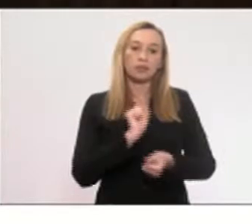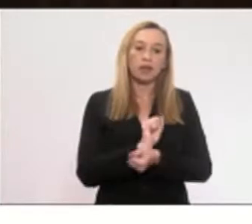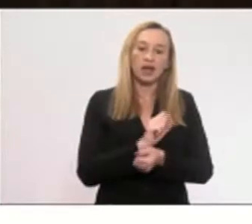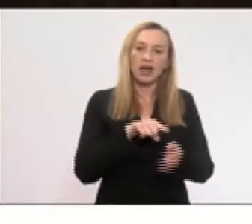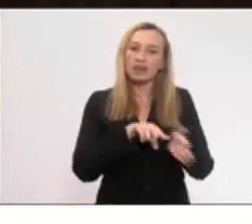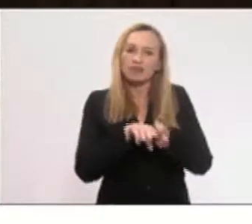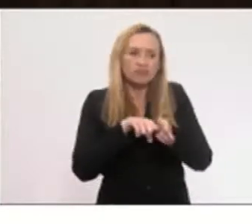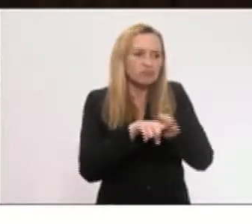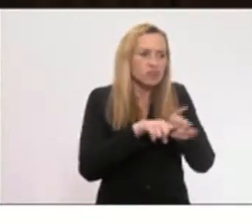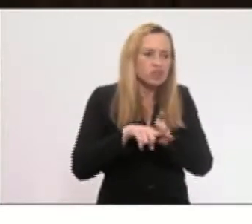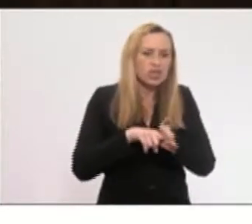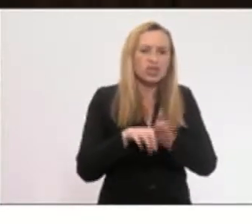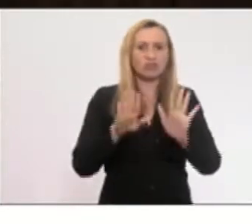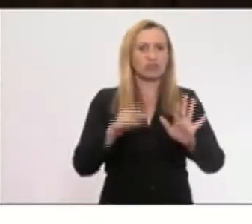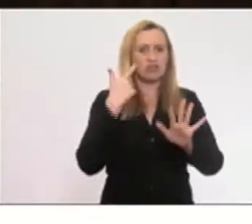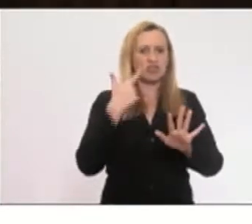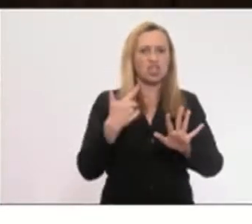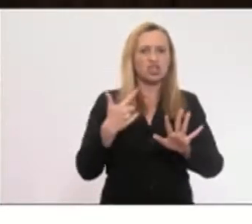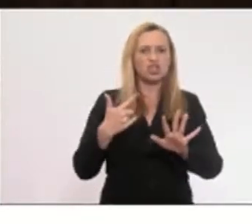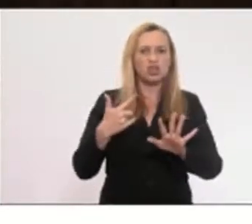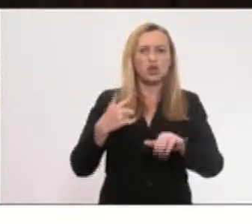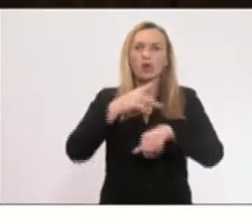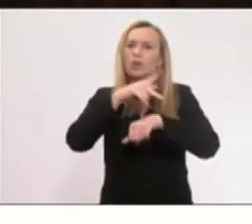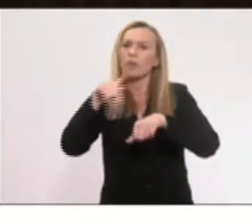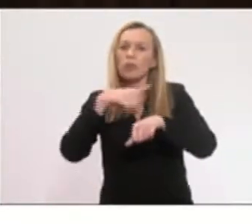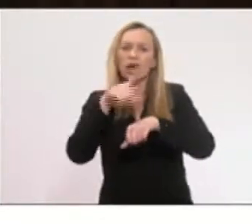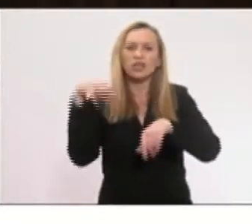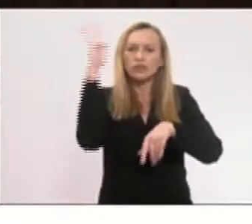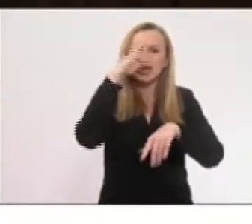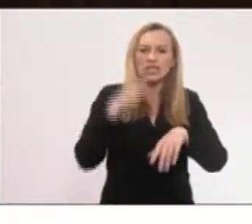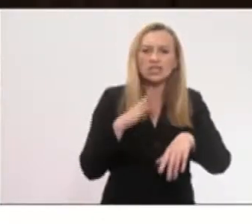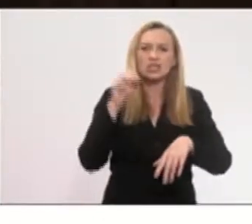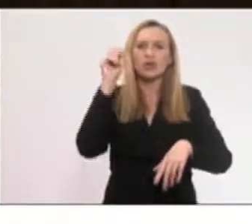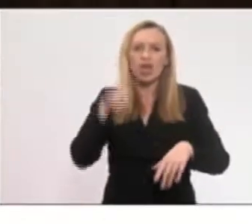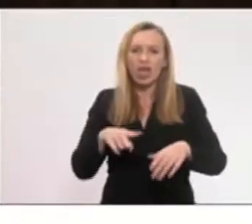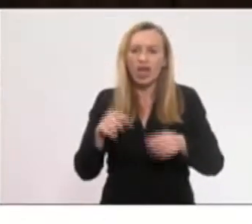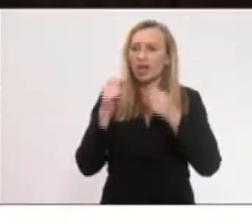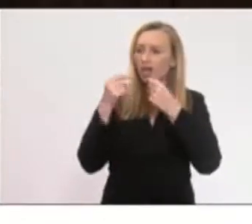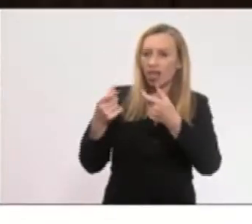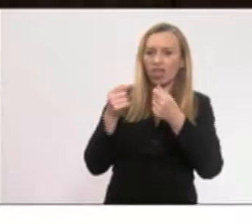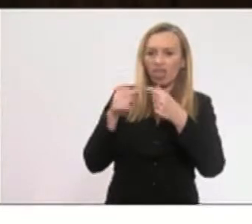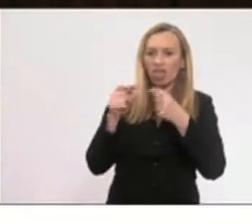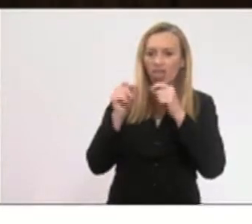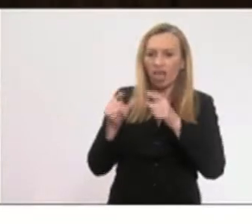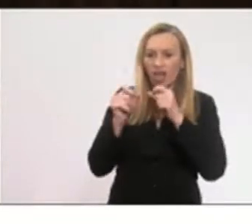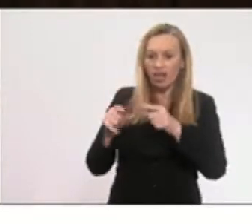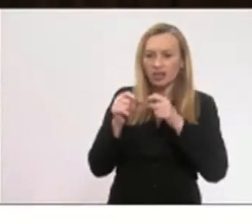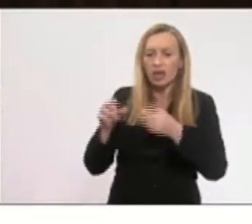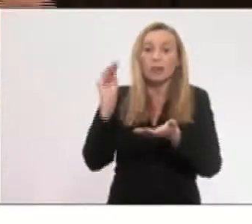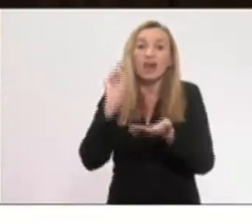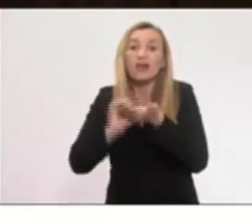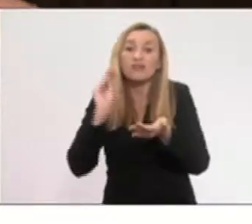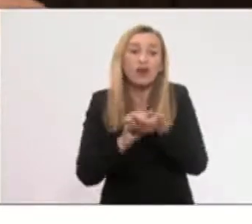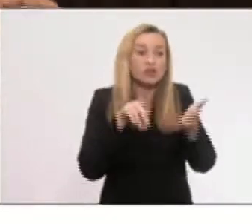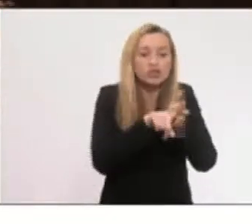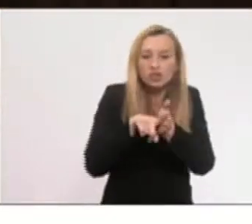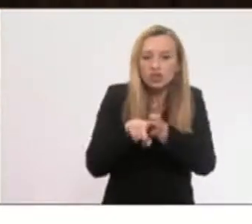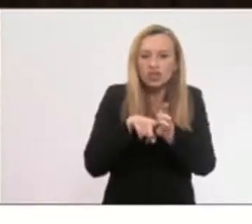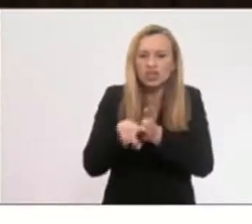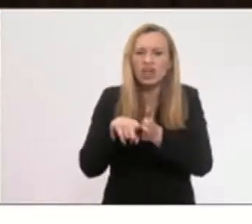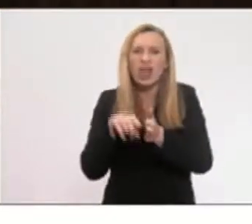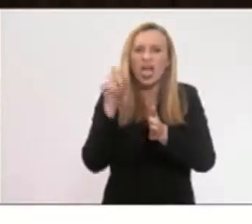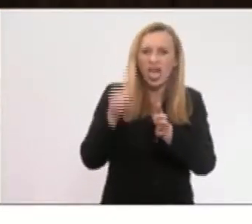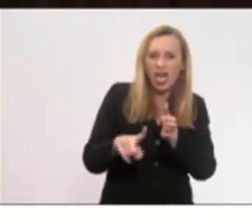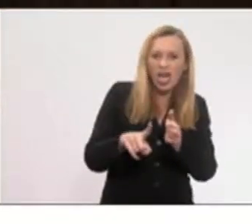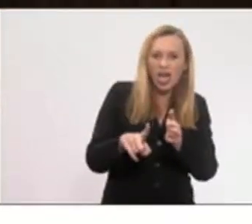o Brasil é um país que é criticado pela ausência de fiscalização. E o que se faz